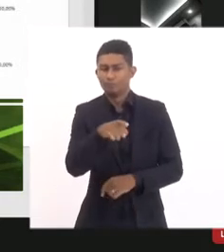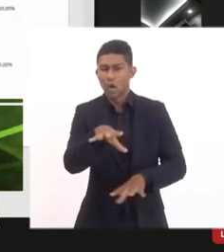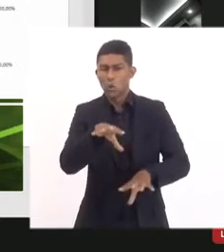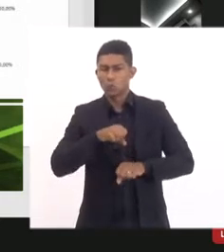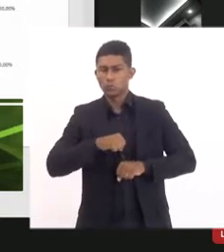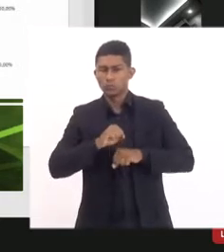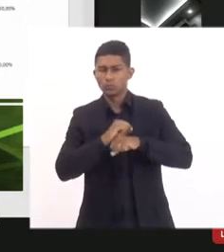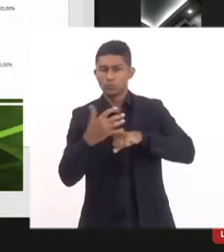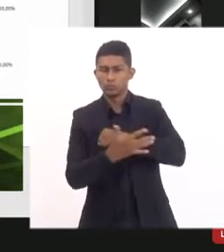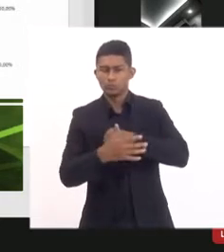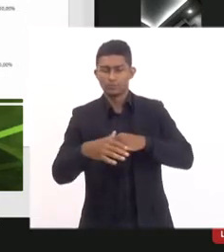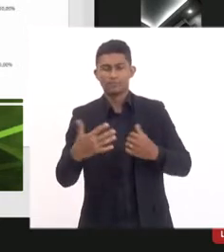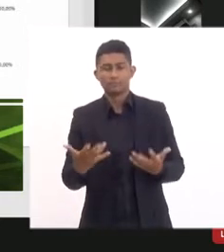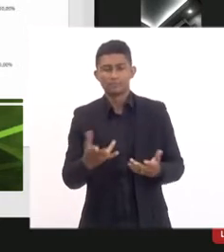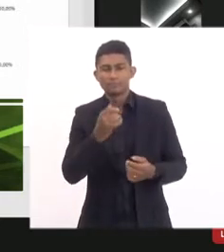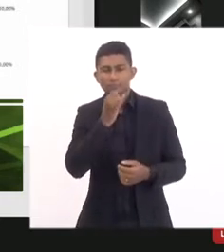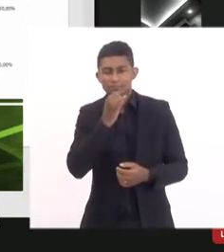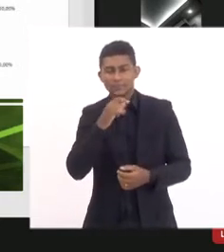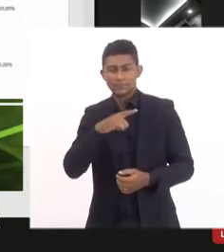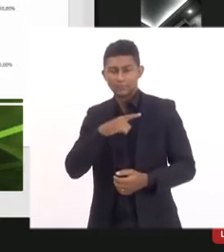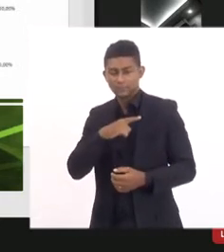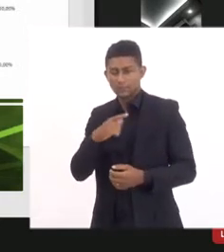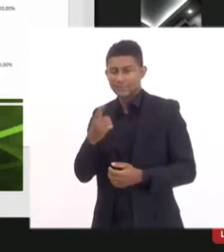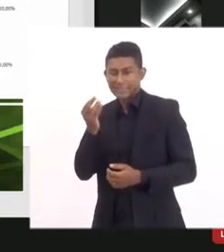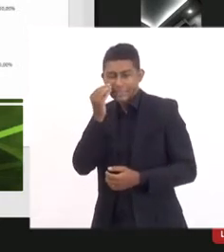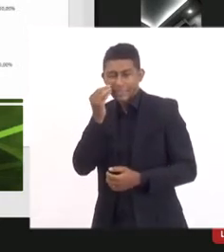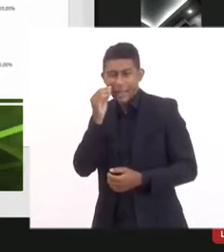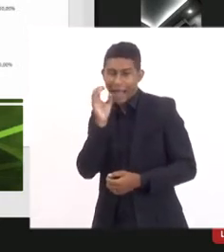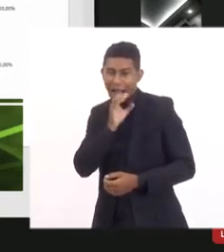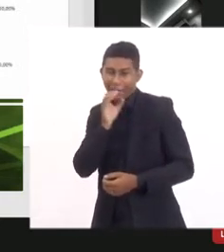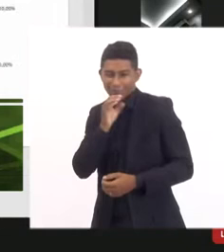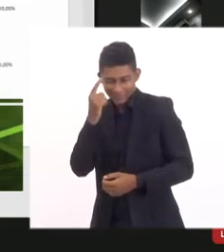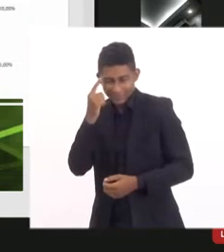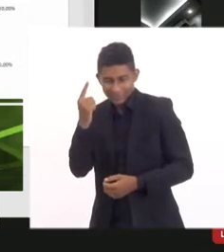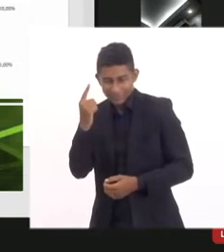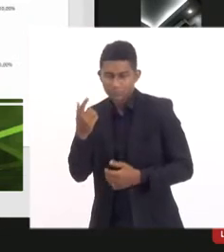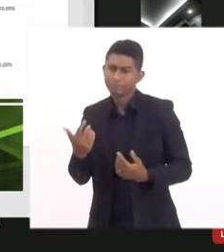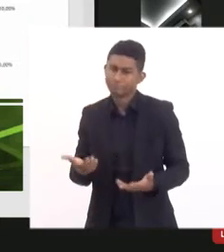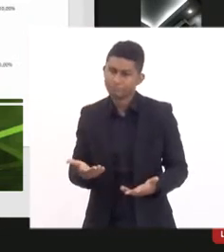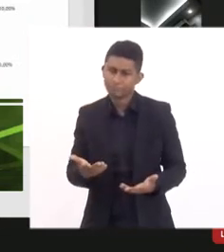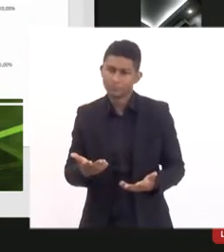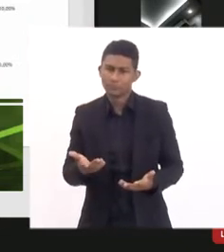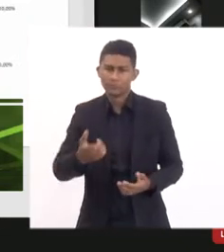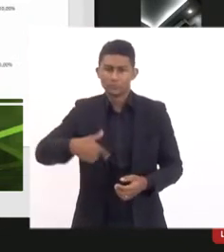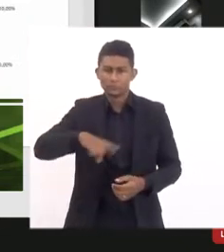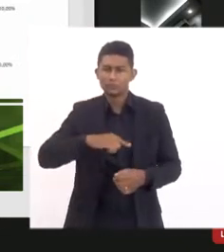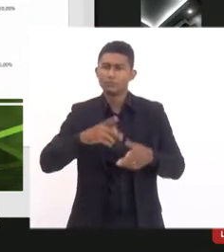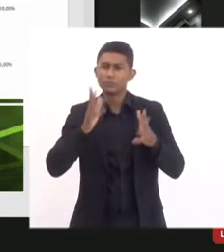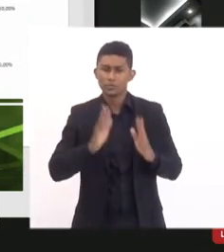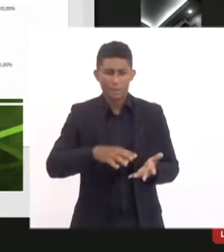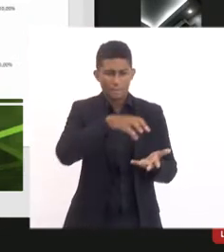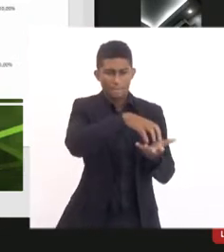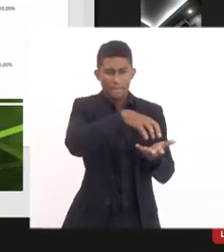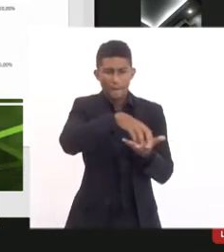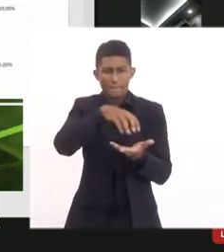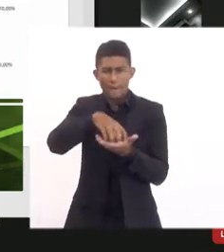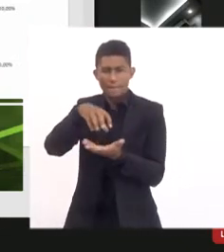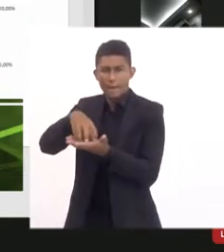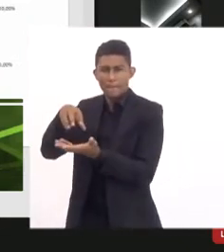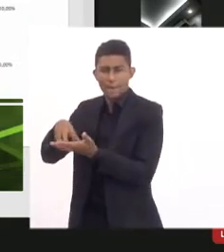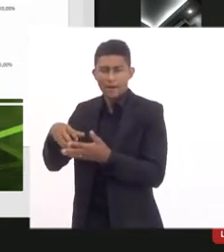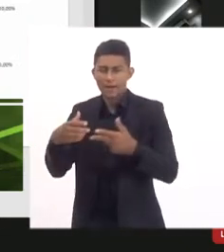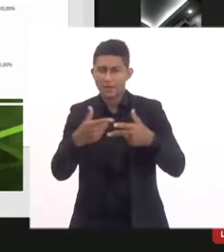por exemplo, ao teste rápido de antígeno, que você pega, a gente abriu vários postos do município, a capital, por exemplo,